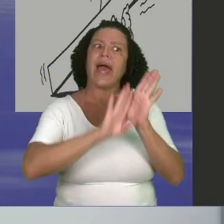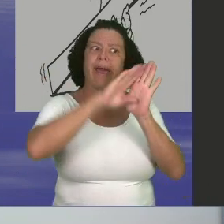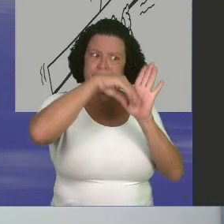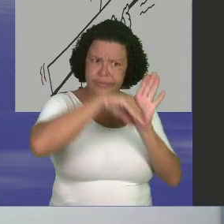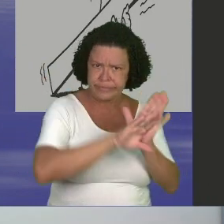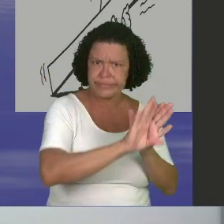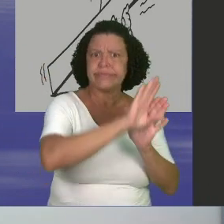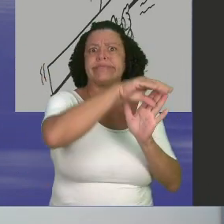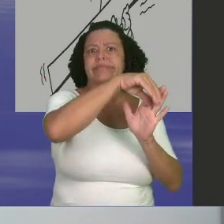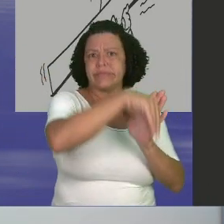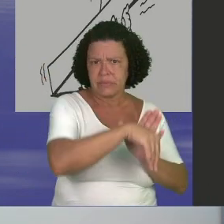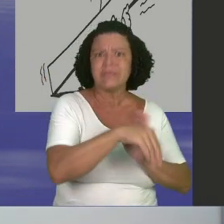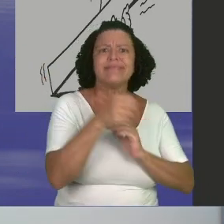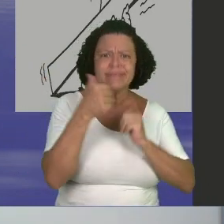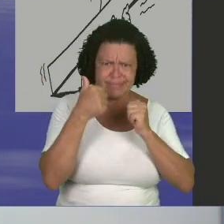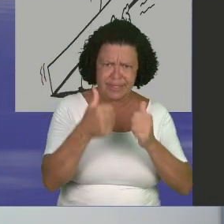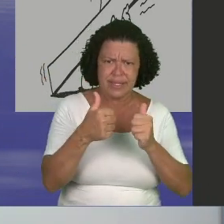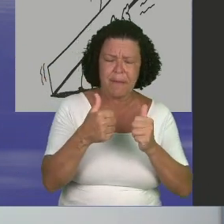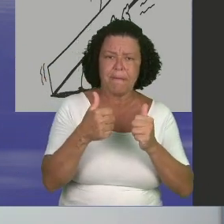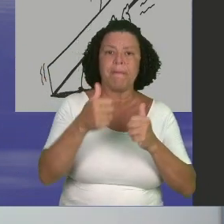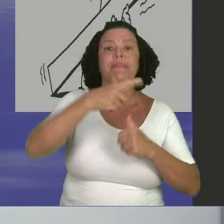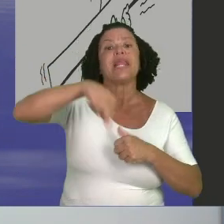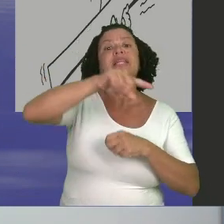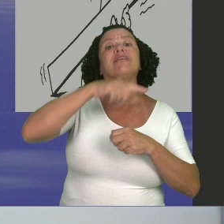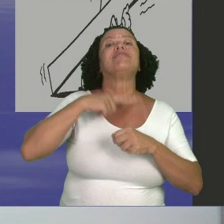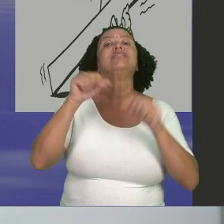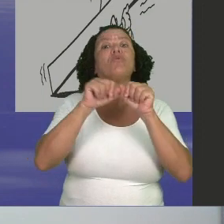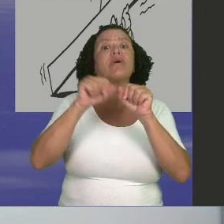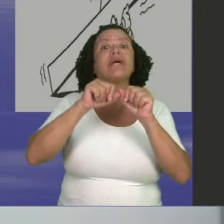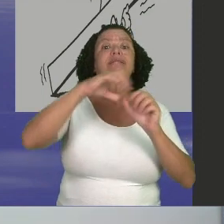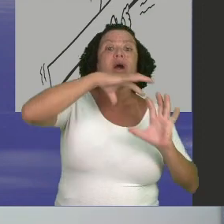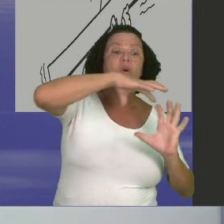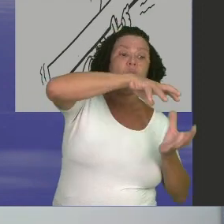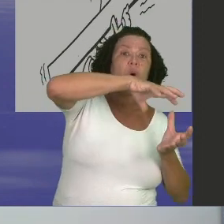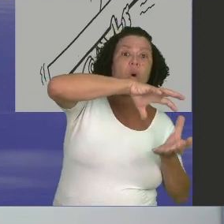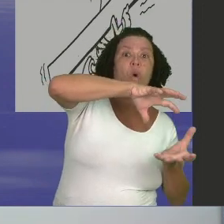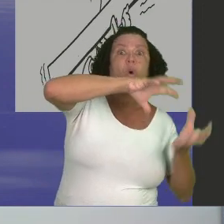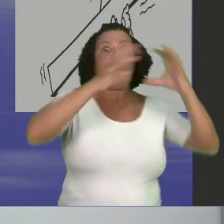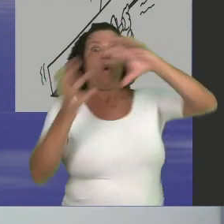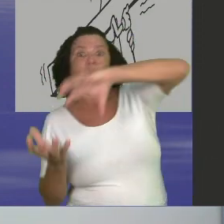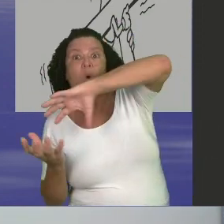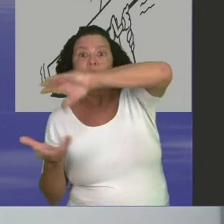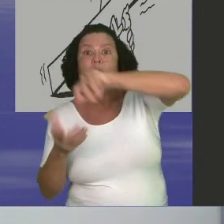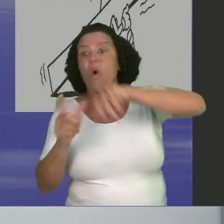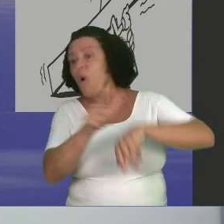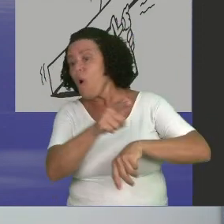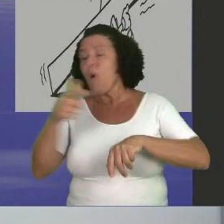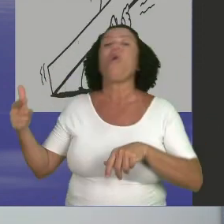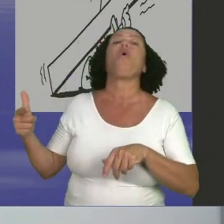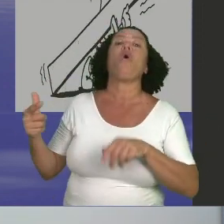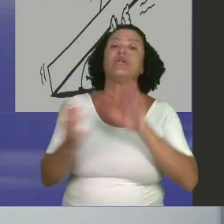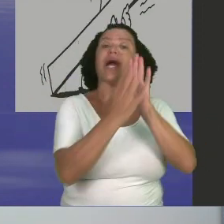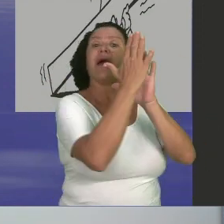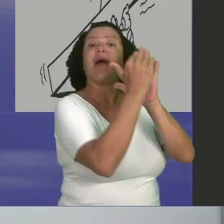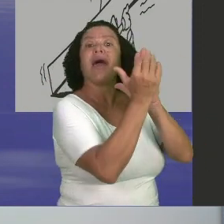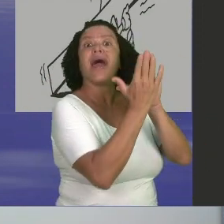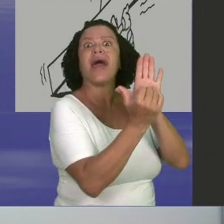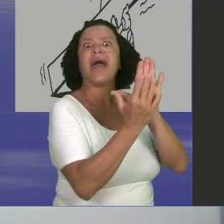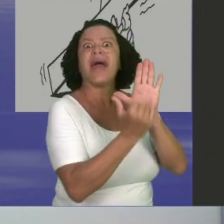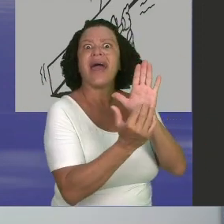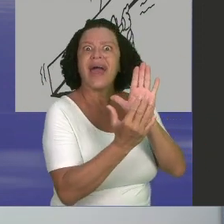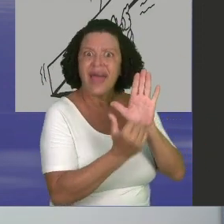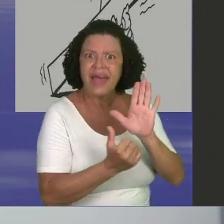expiações. Estamos já numa transição para um mundo de regeneração. Por isso que a todo